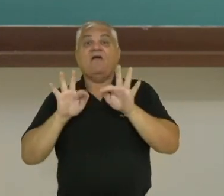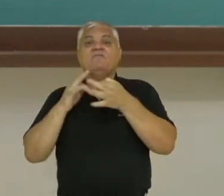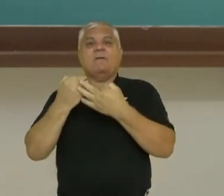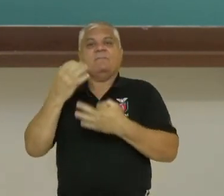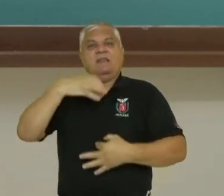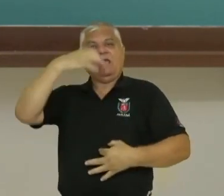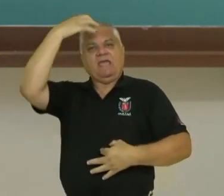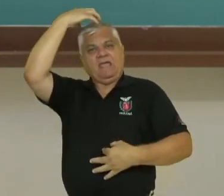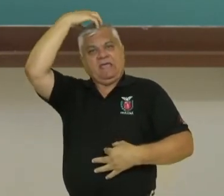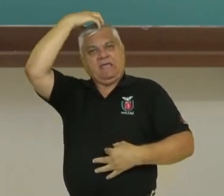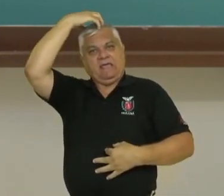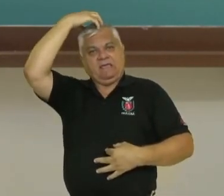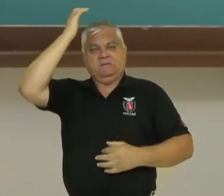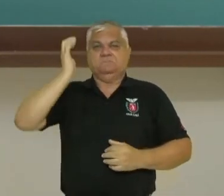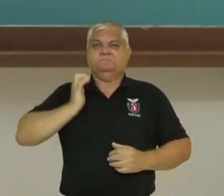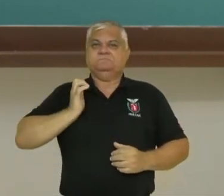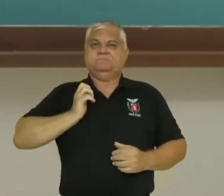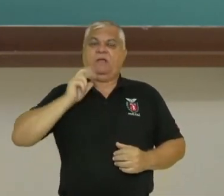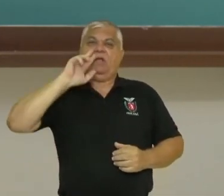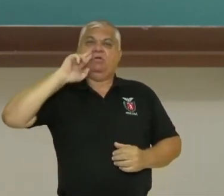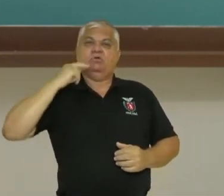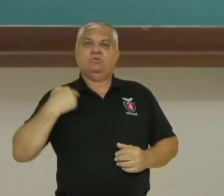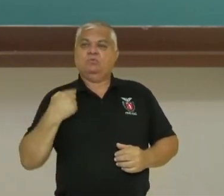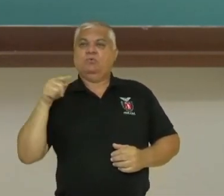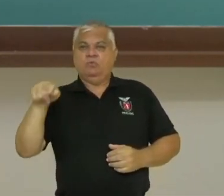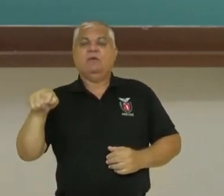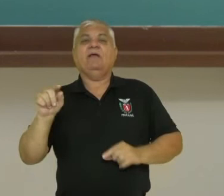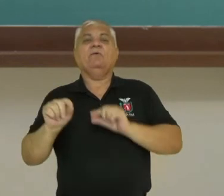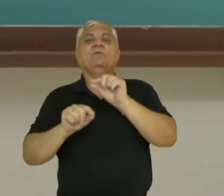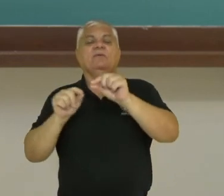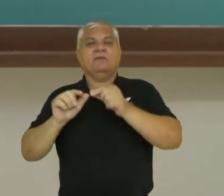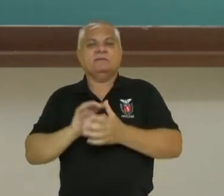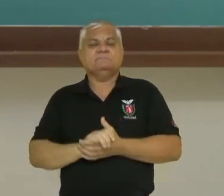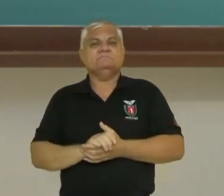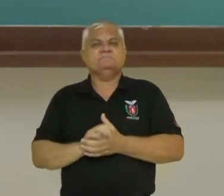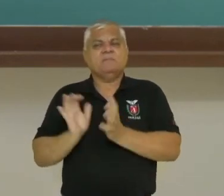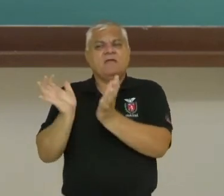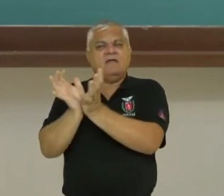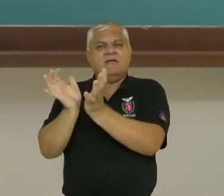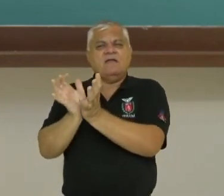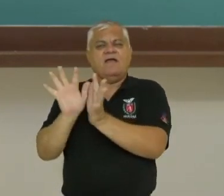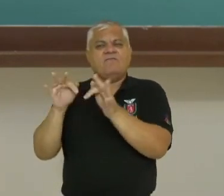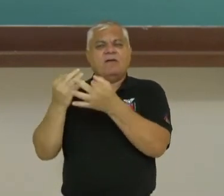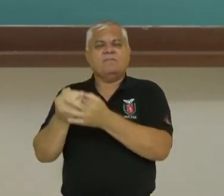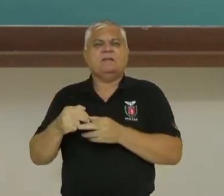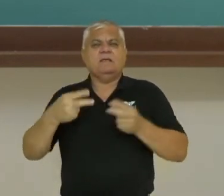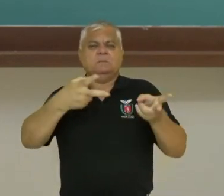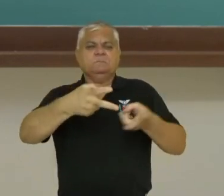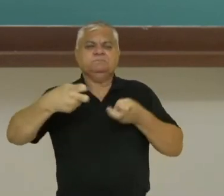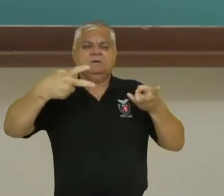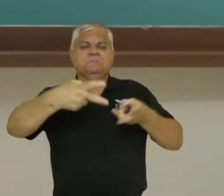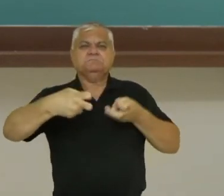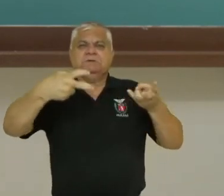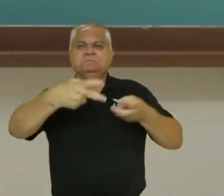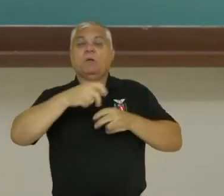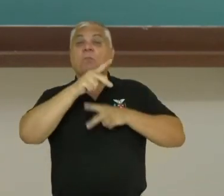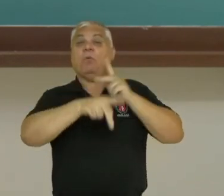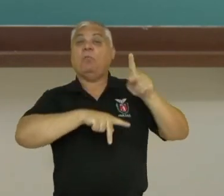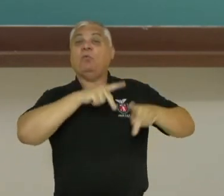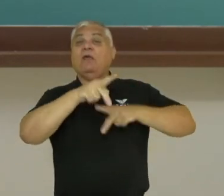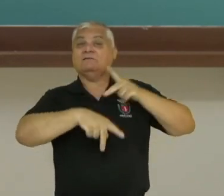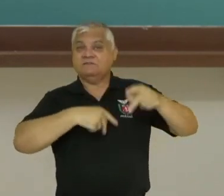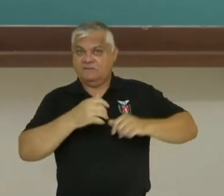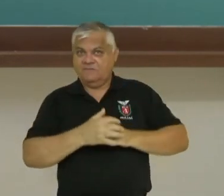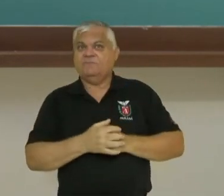do czar russo, eles exploravam muito a população russa naquele